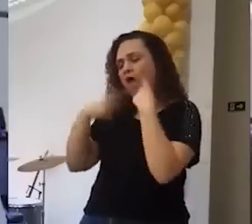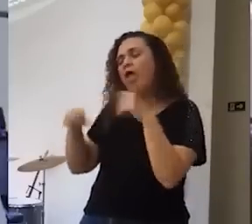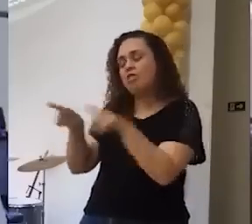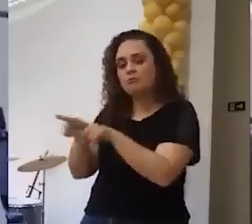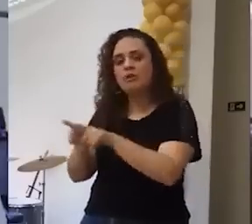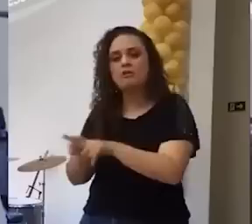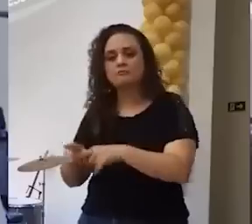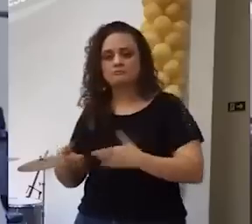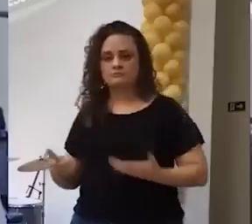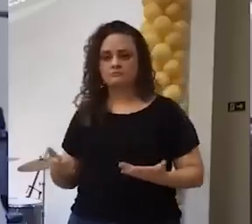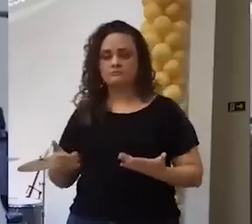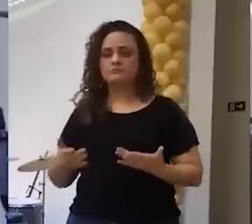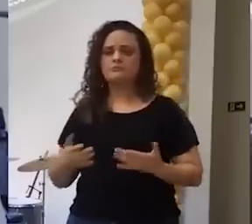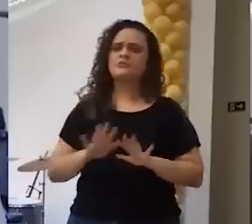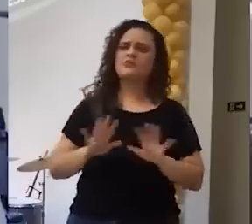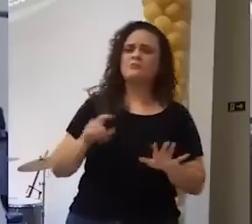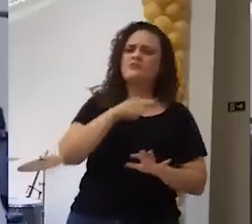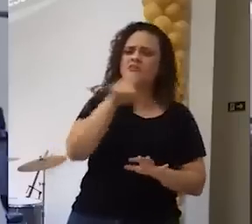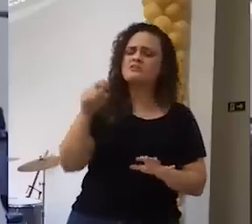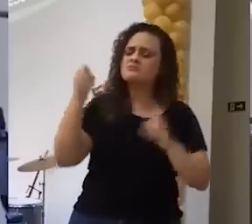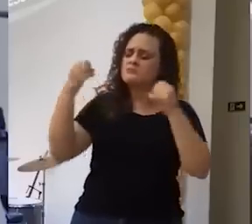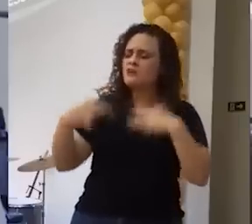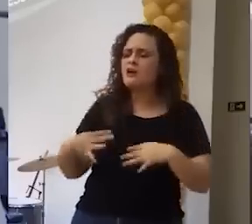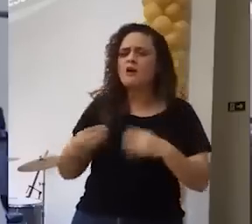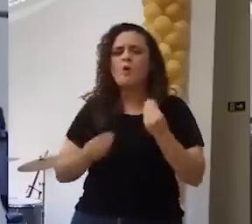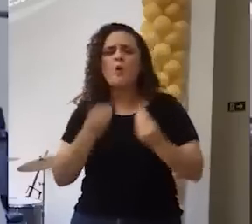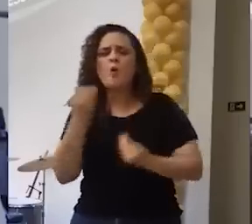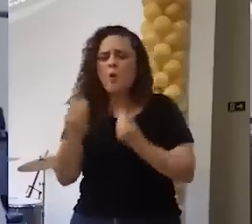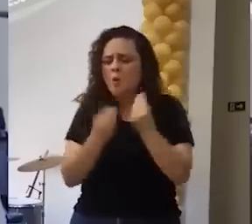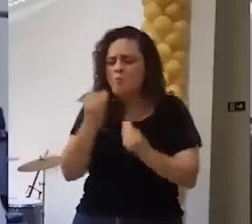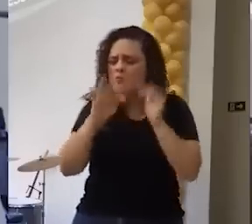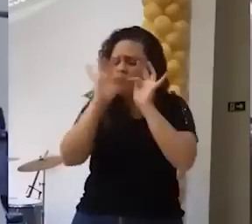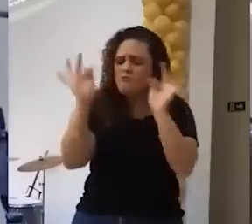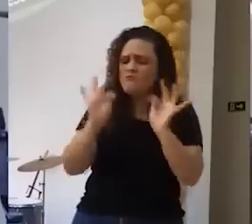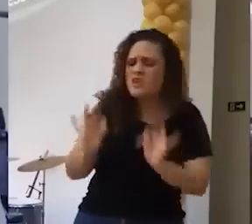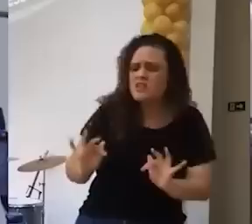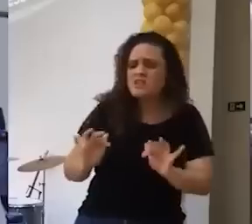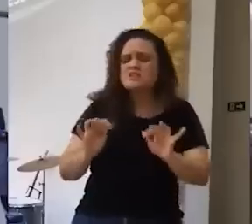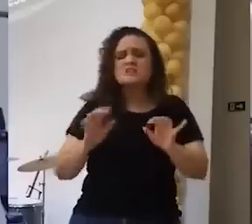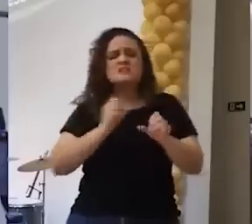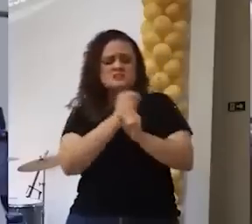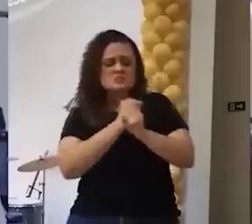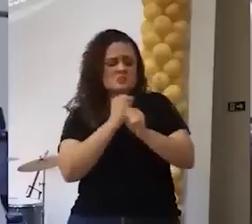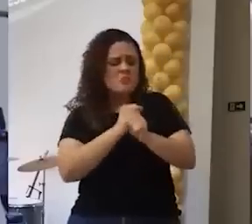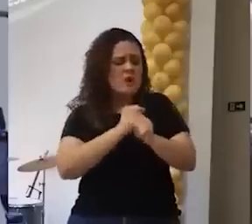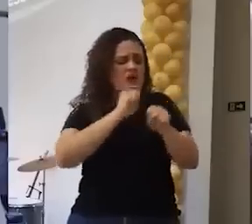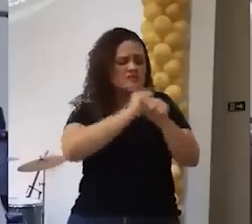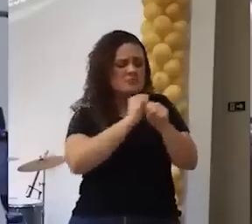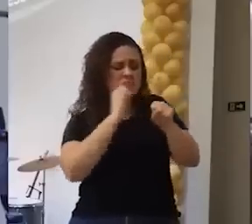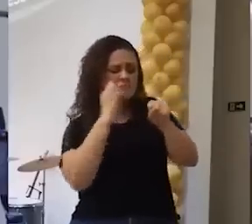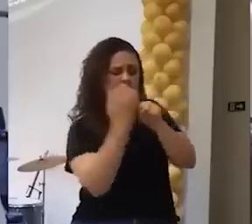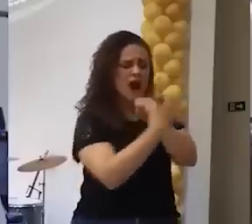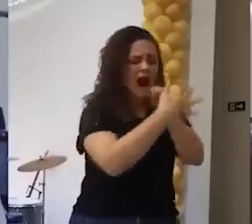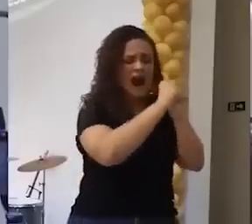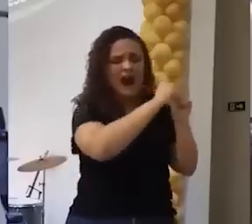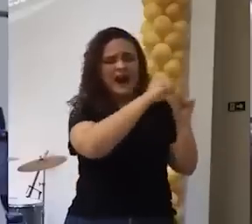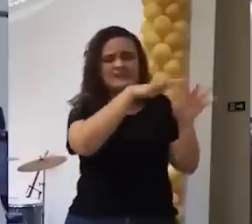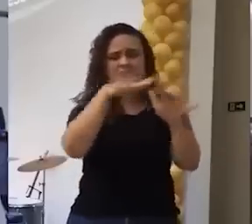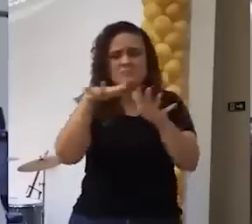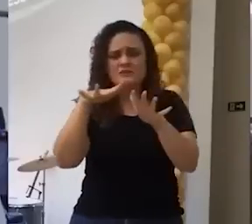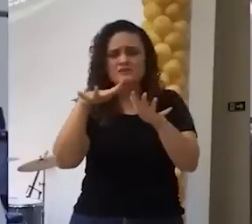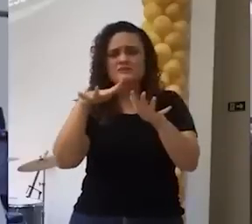Talvez você tenha argumento assim: mas dá para ser feliz num ano de pandemia? Tanta luta, tanta dor, tanta